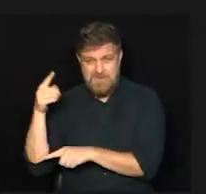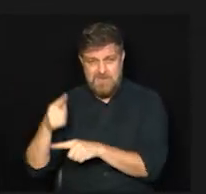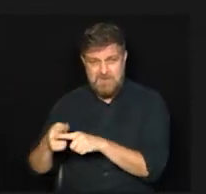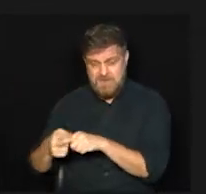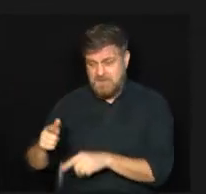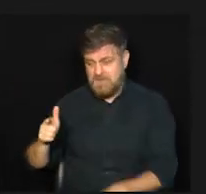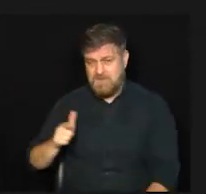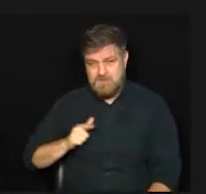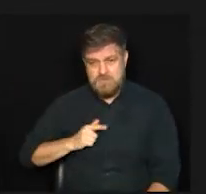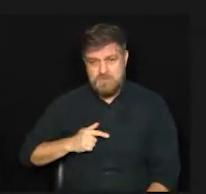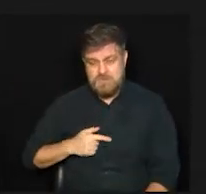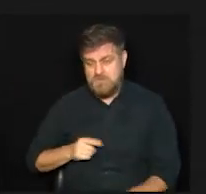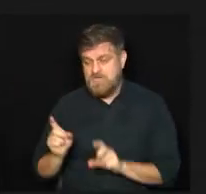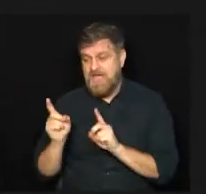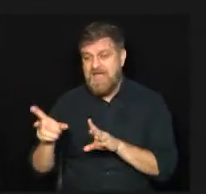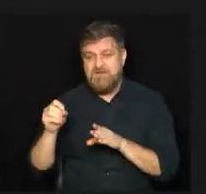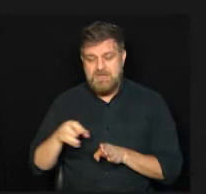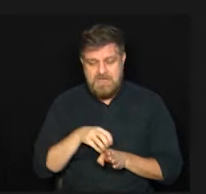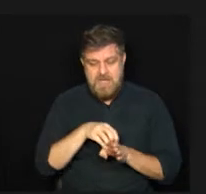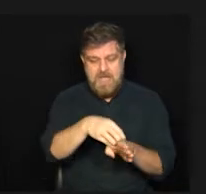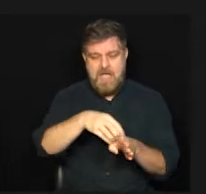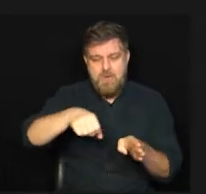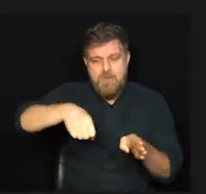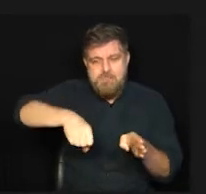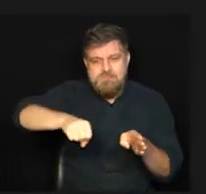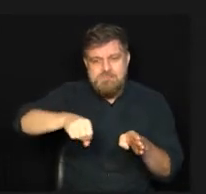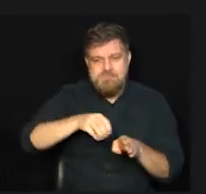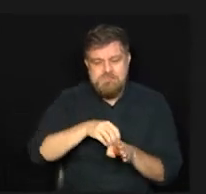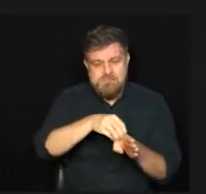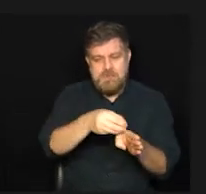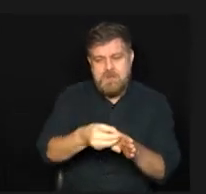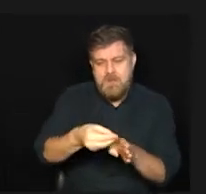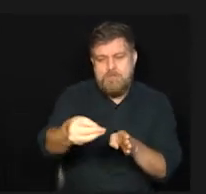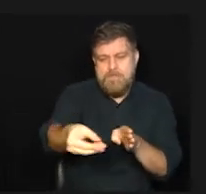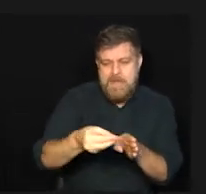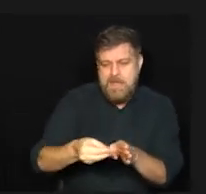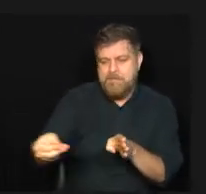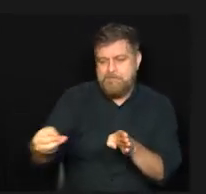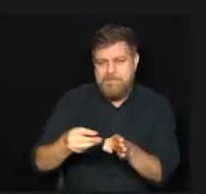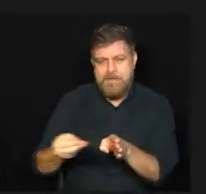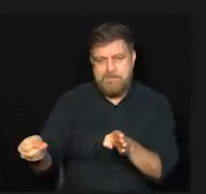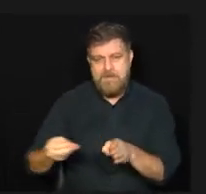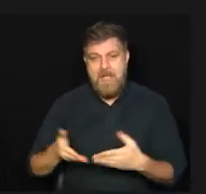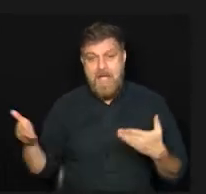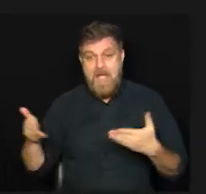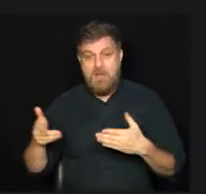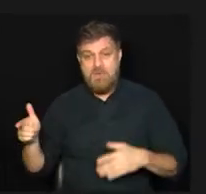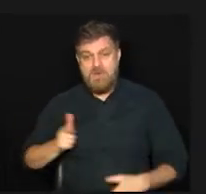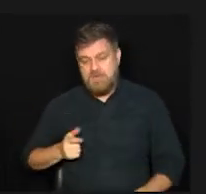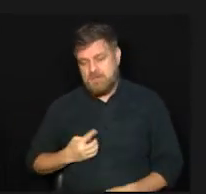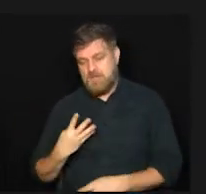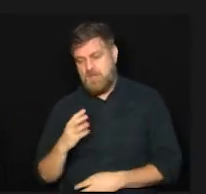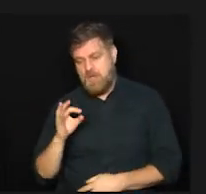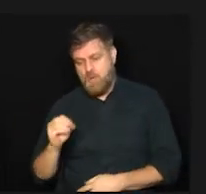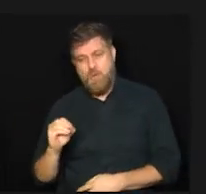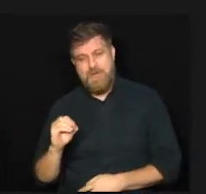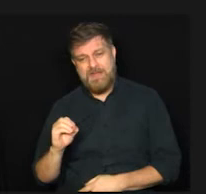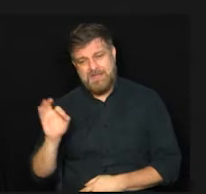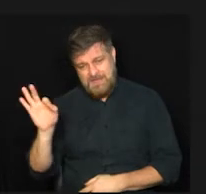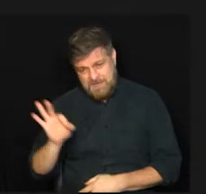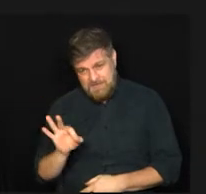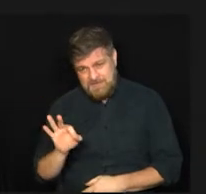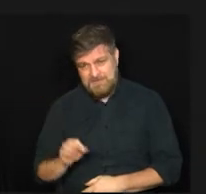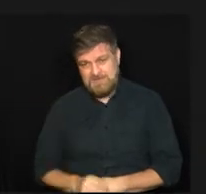tinha delivery, e agora com a reabertura tem um movimento, né? Tem um movimento de 40%, 50% do que